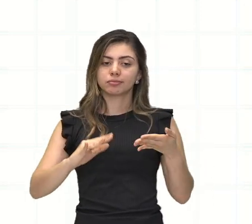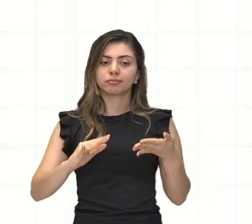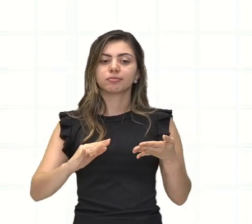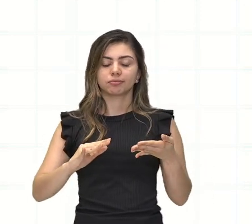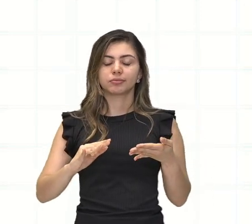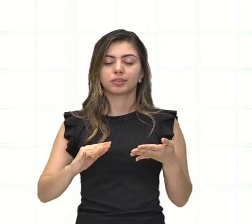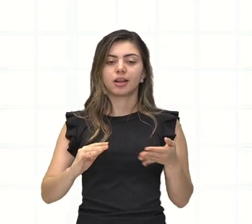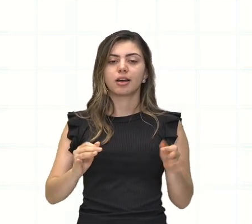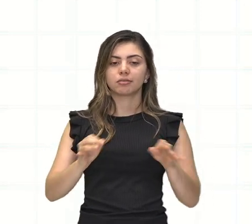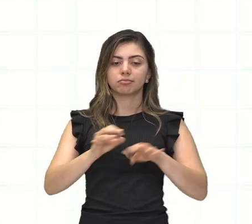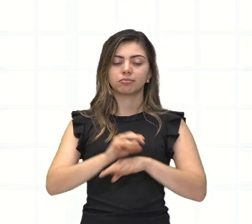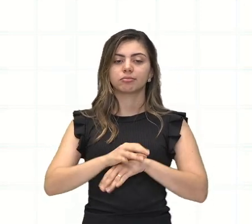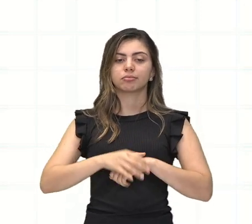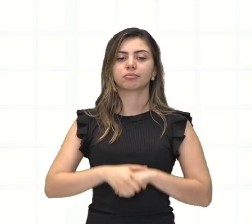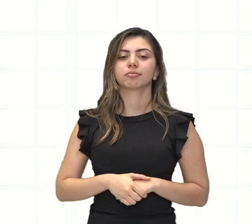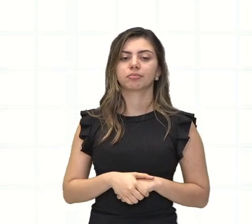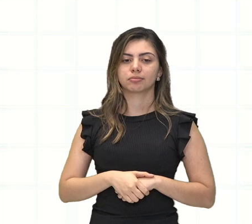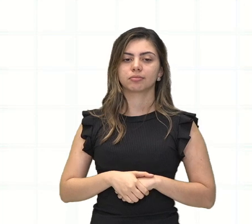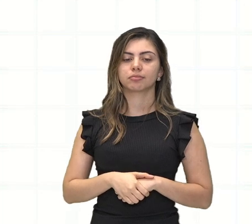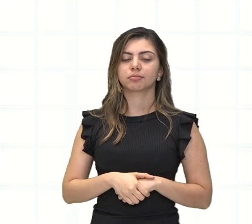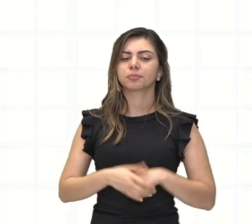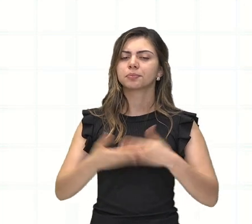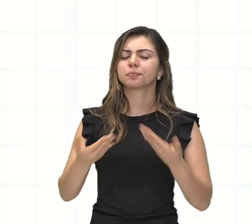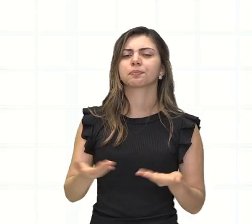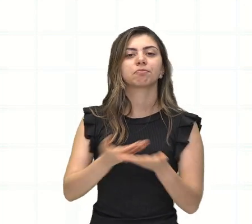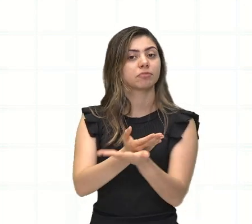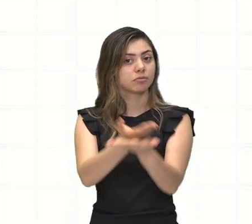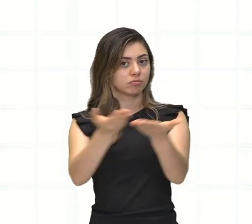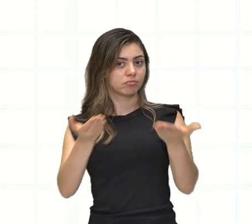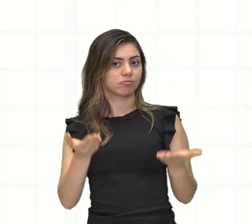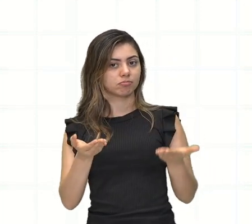a atividade. Vocês